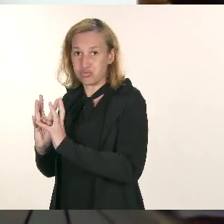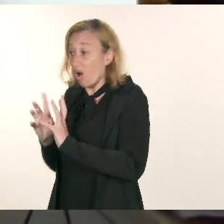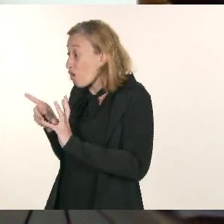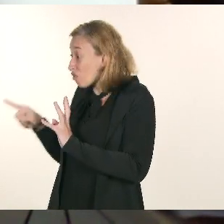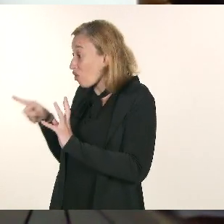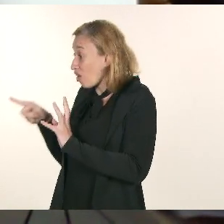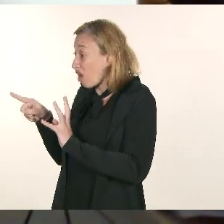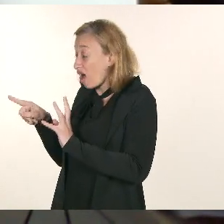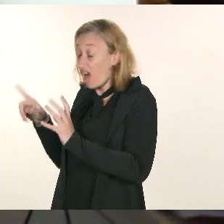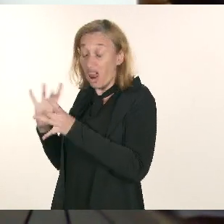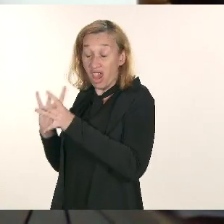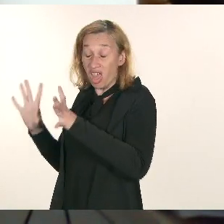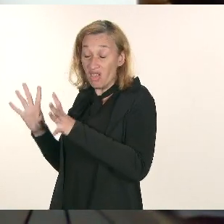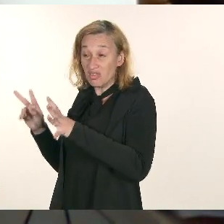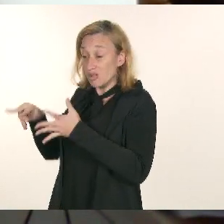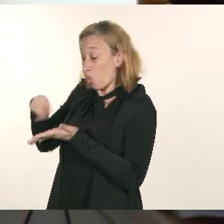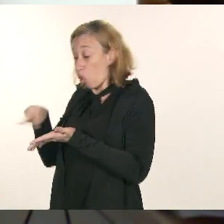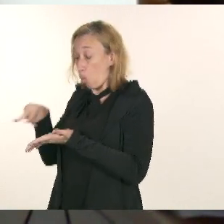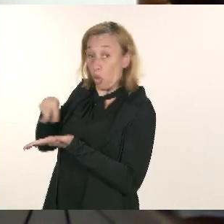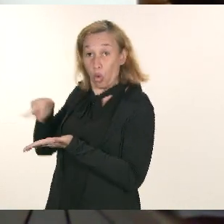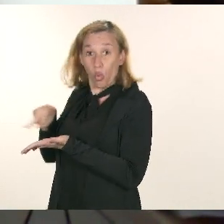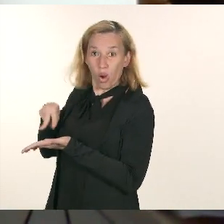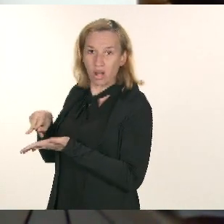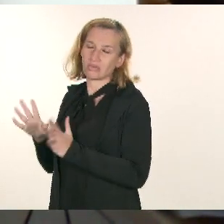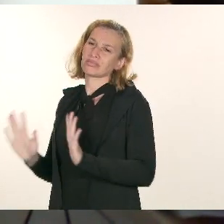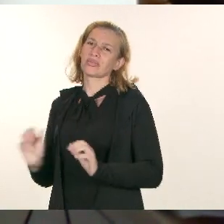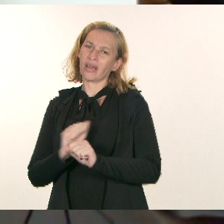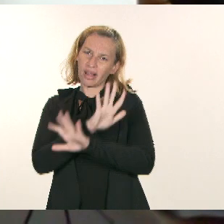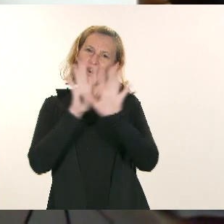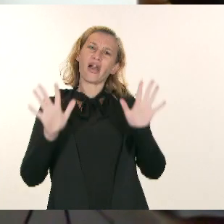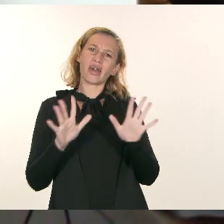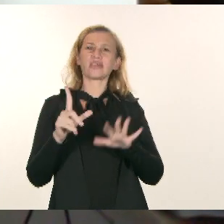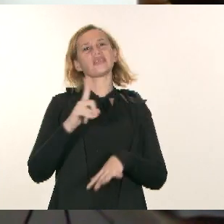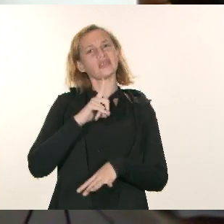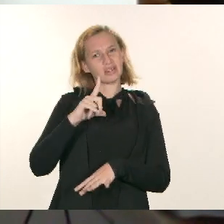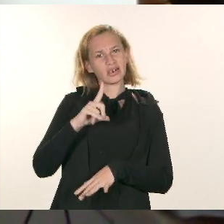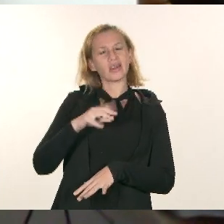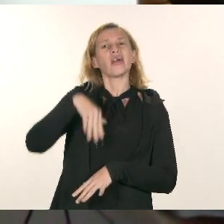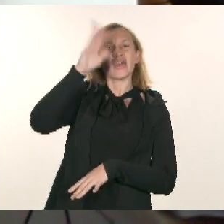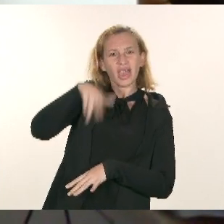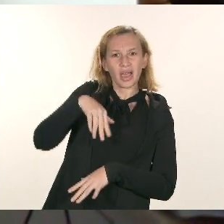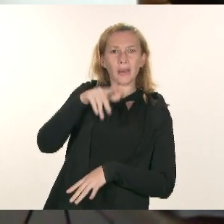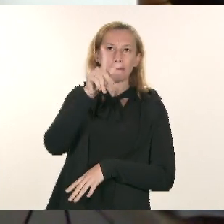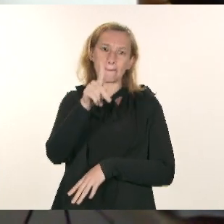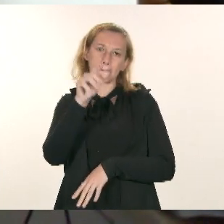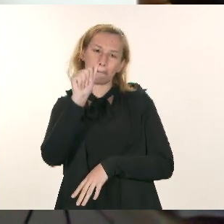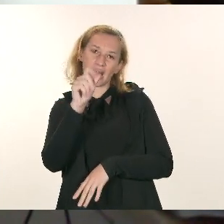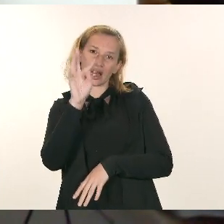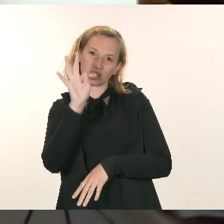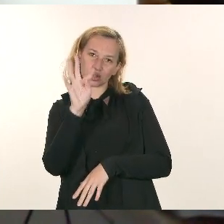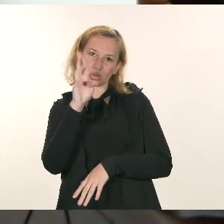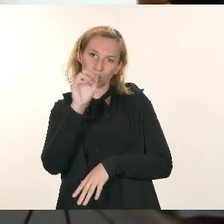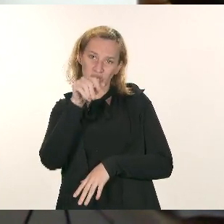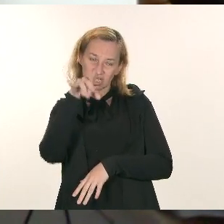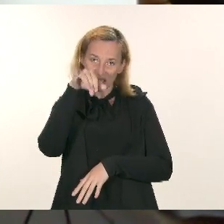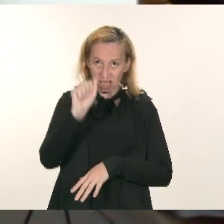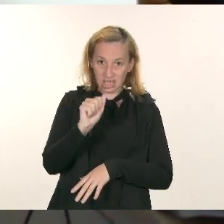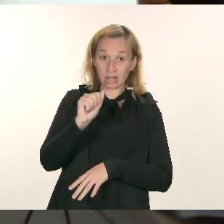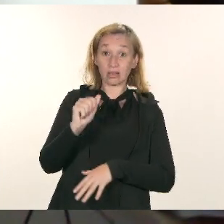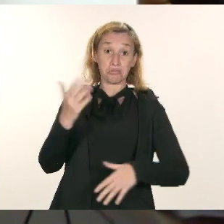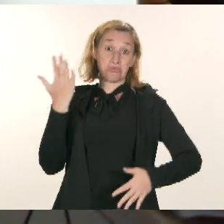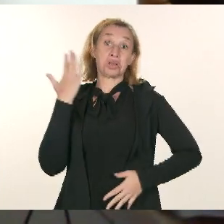livre e espontânea vontade. É claro que quem patrocina esses bailes também estão na área do